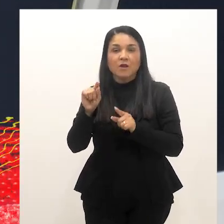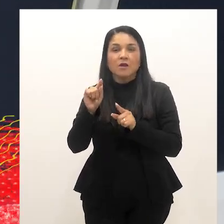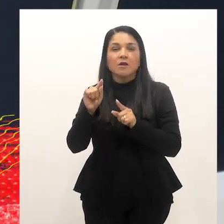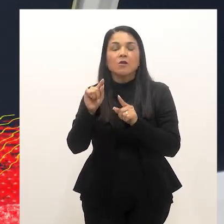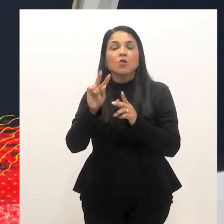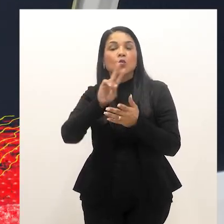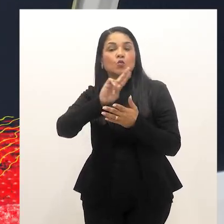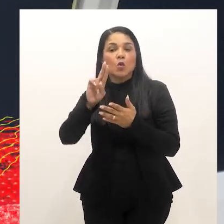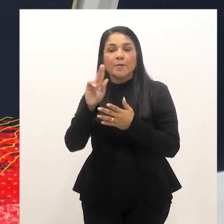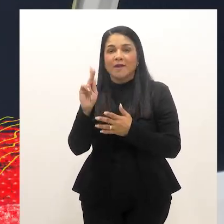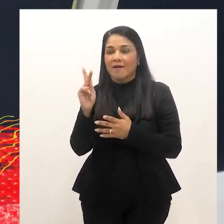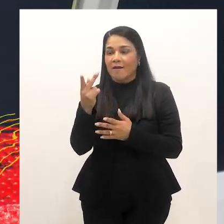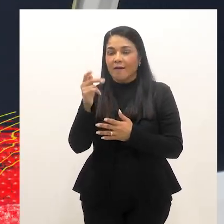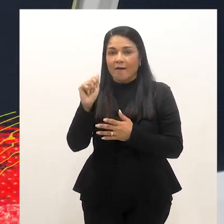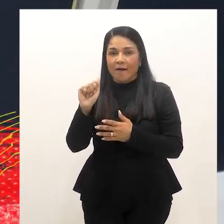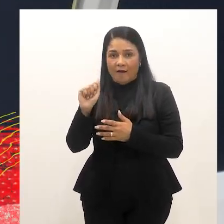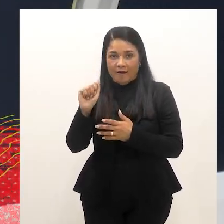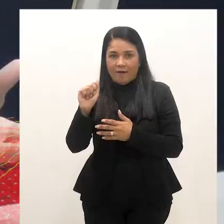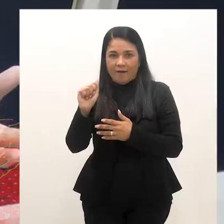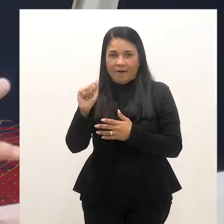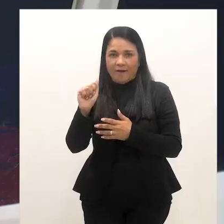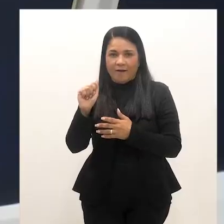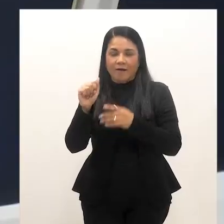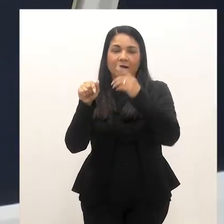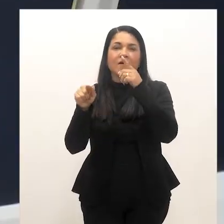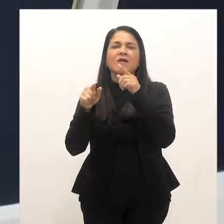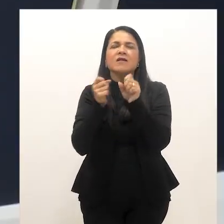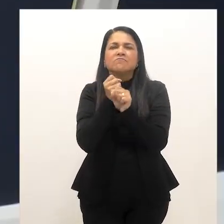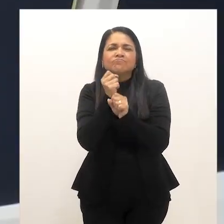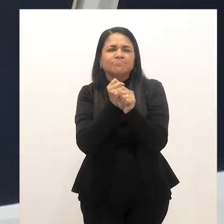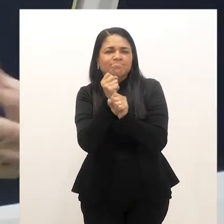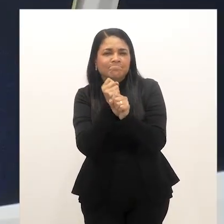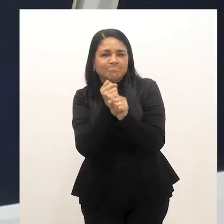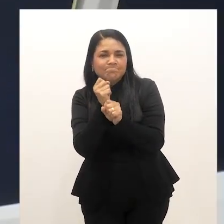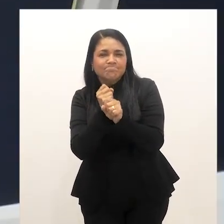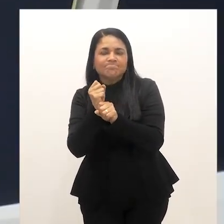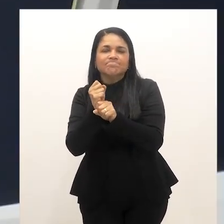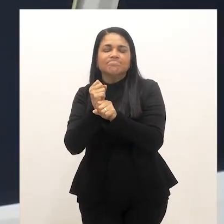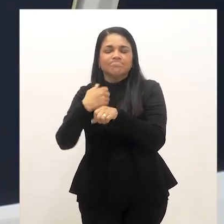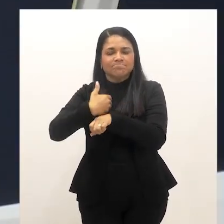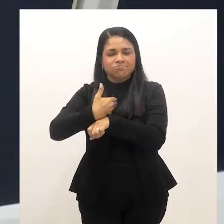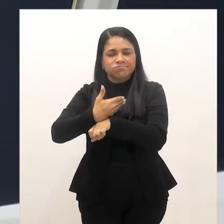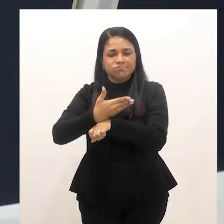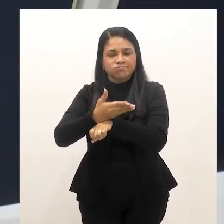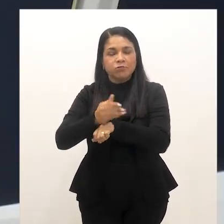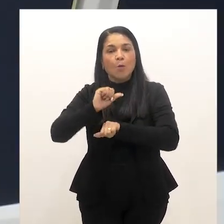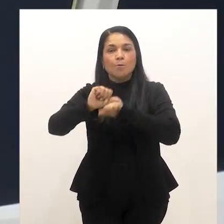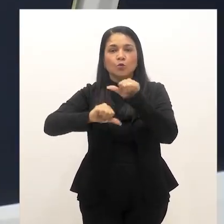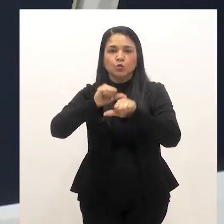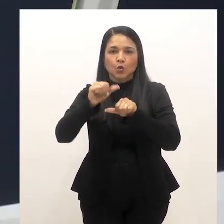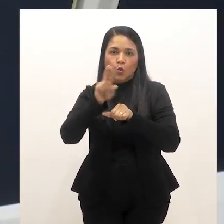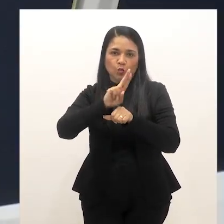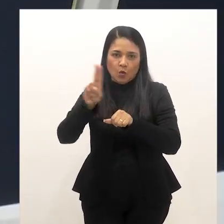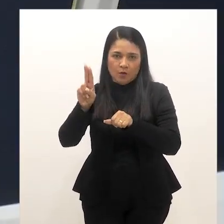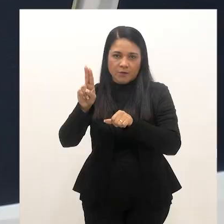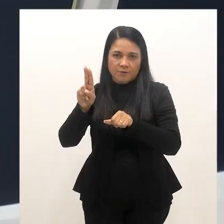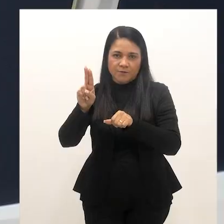a civilização do Egito Antigo durou milhares de anos. Então, as coisas foram mudando de nome com o passar dos